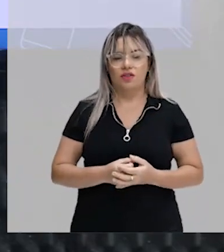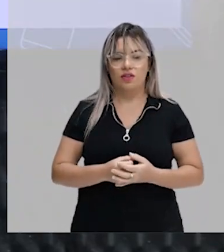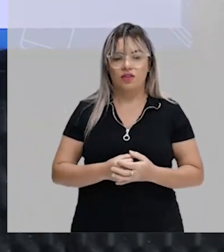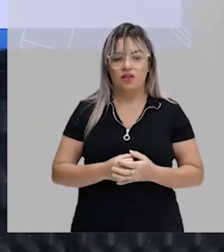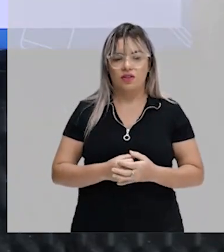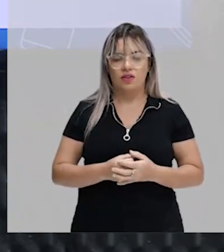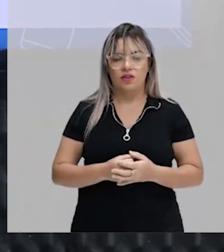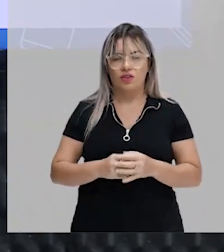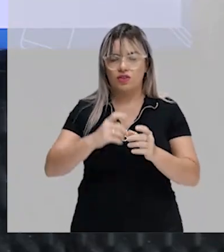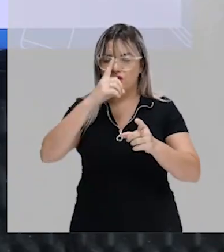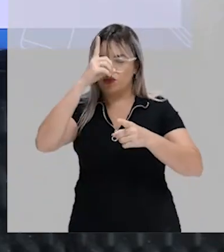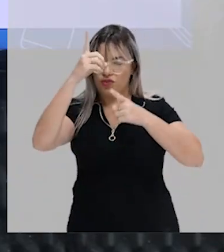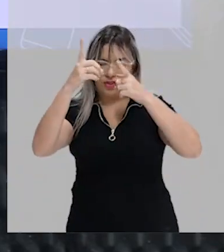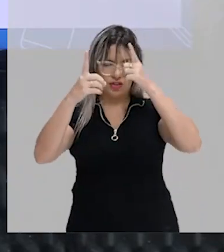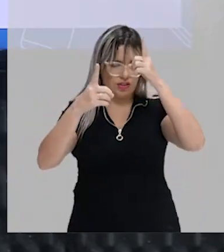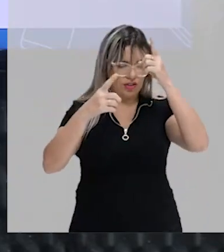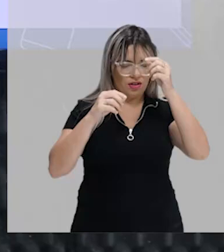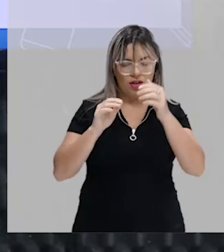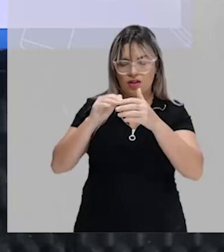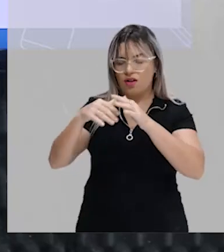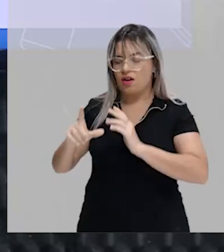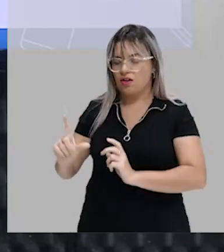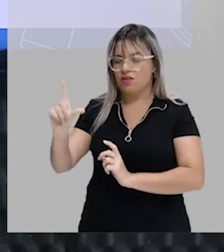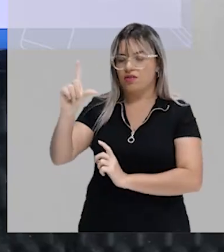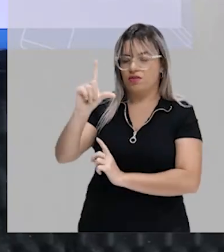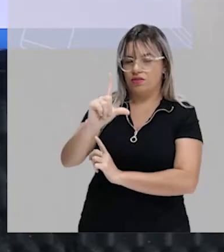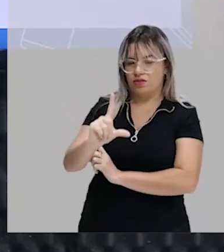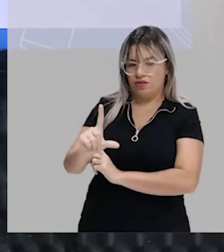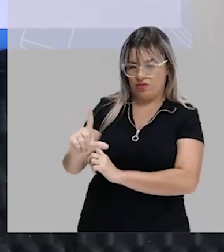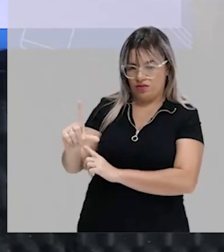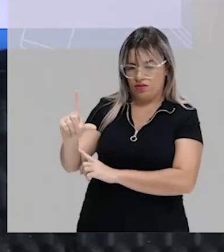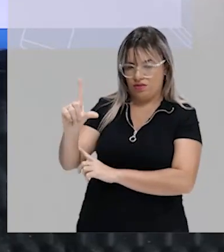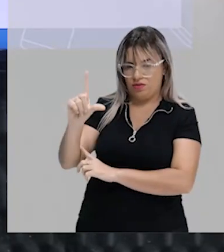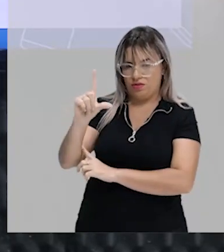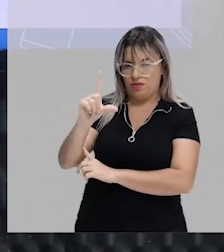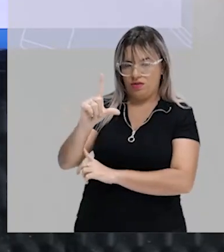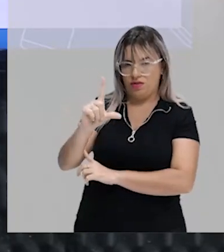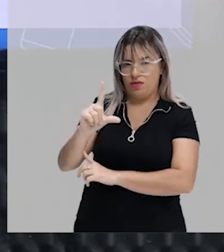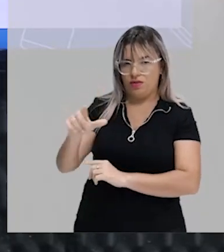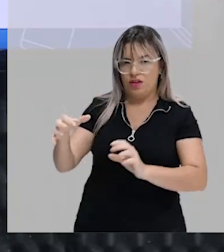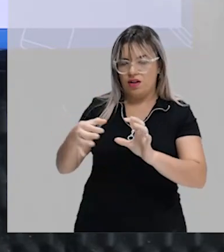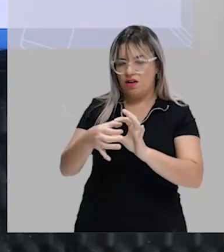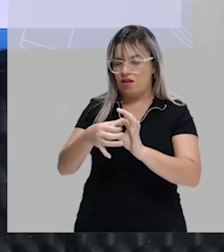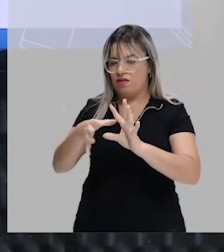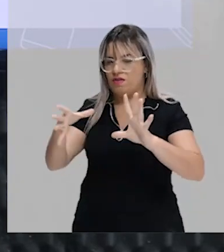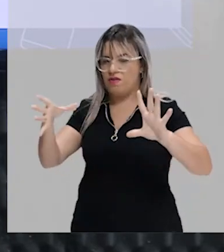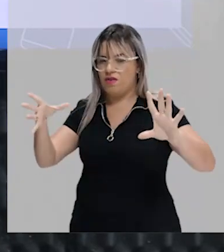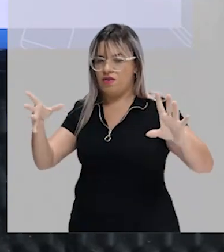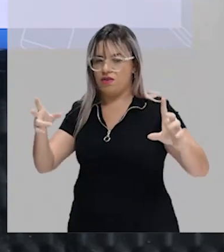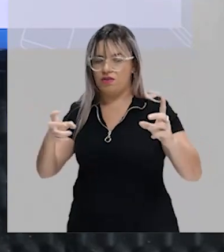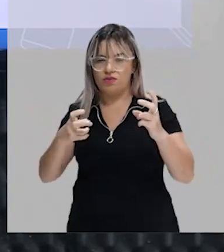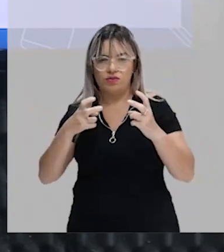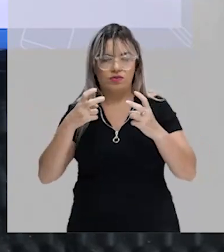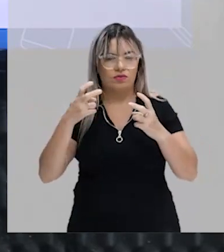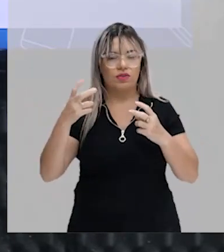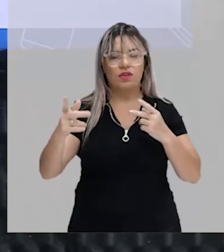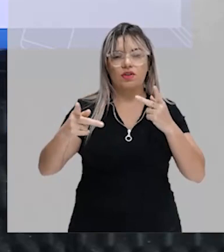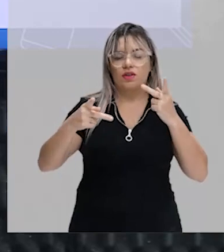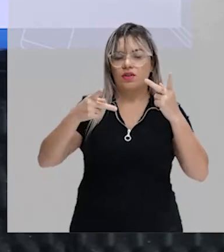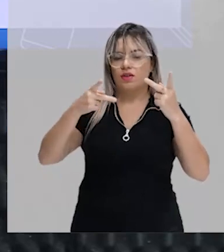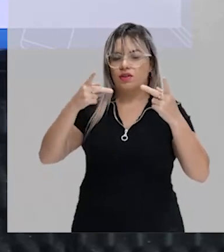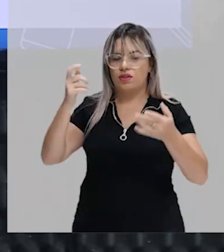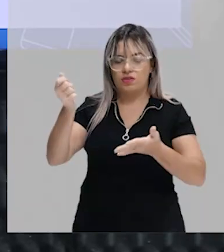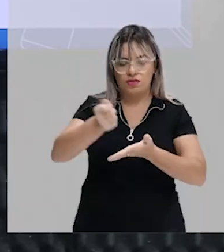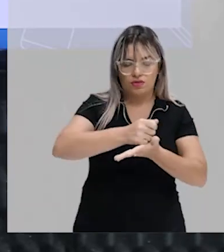essa folga, essa maneira de se expressar que nos